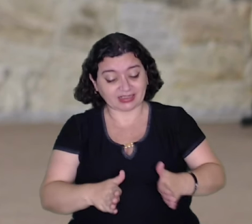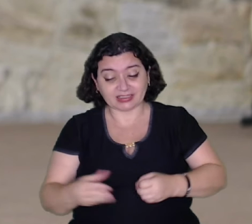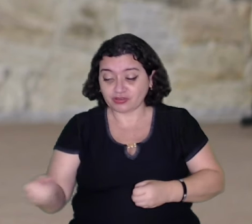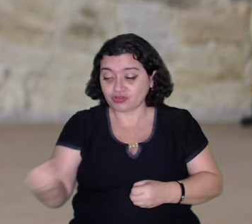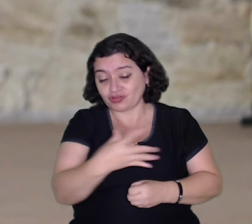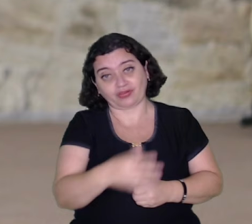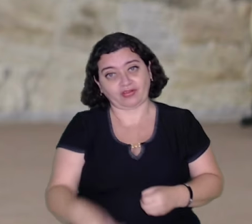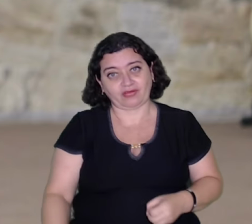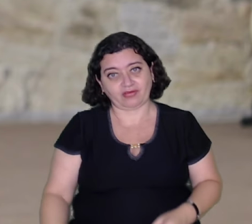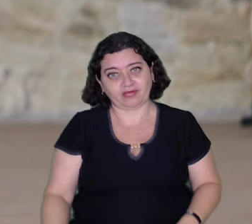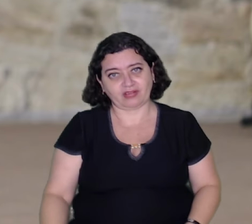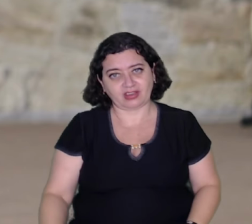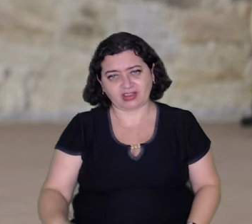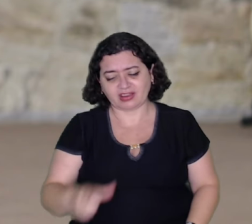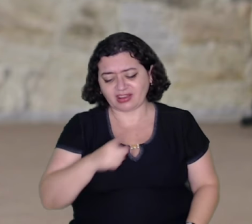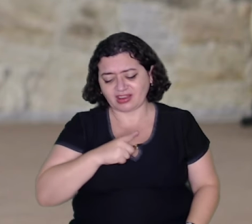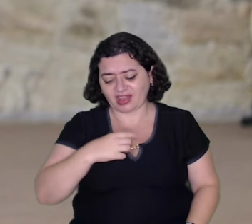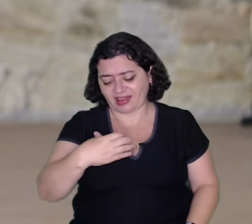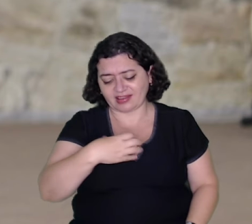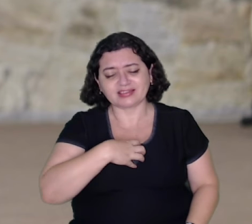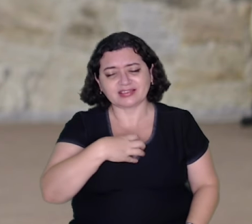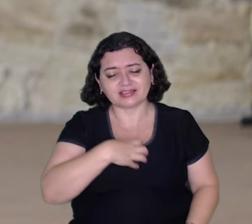ele tem esse sentimento.